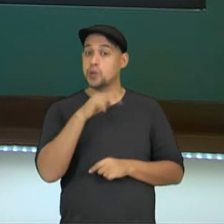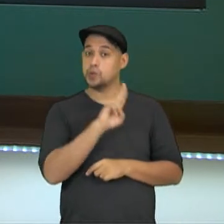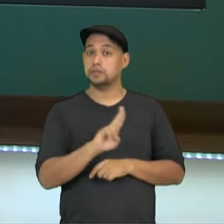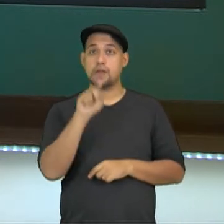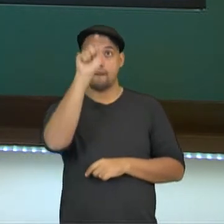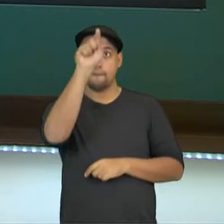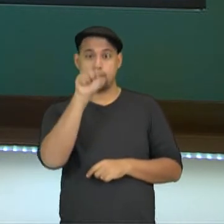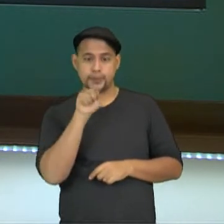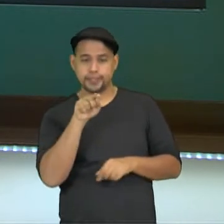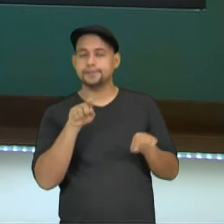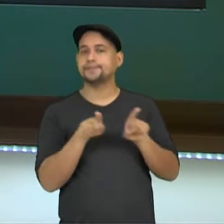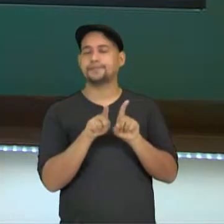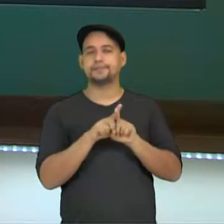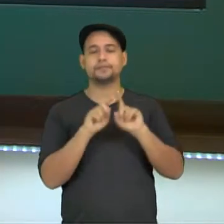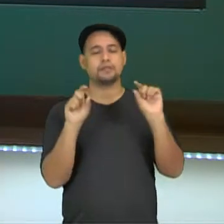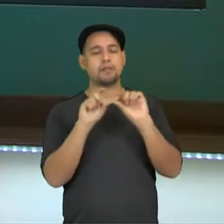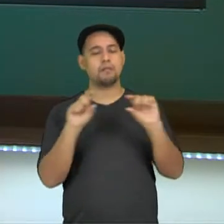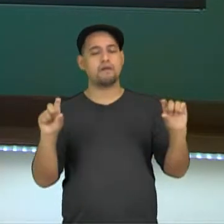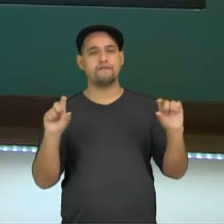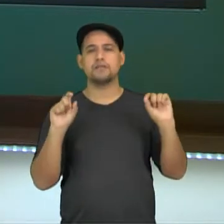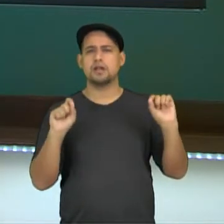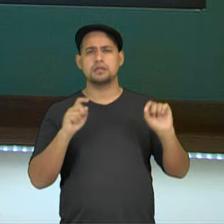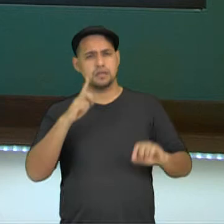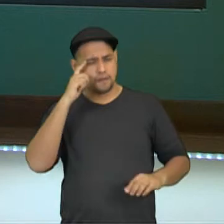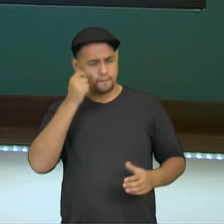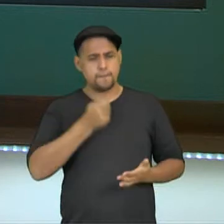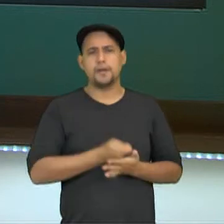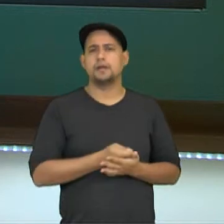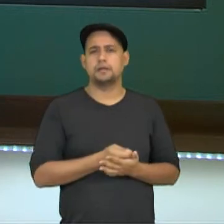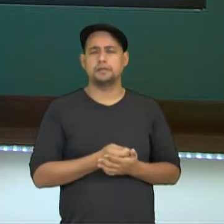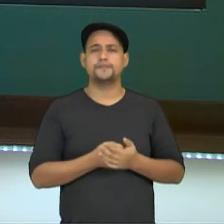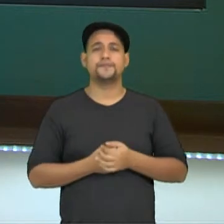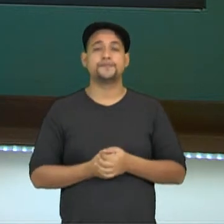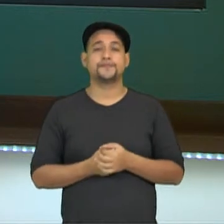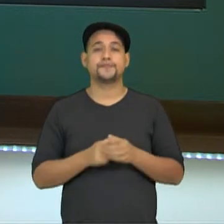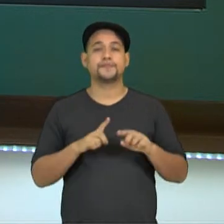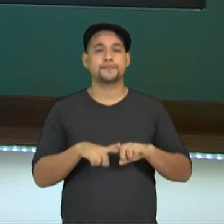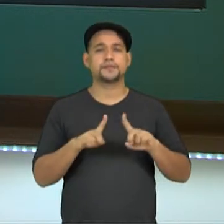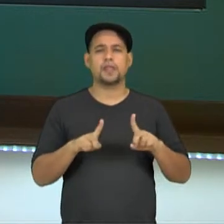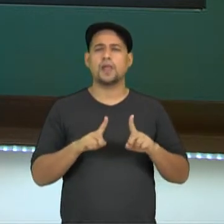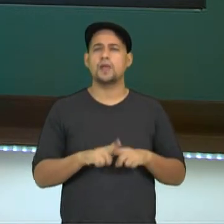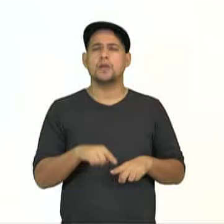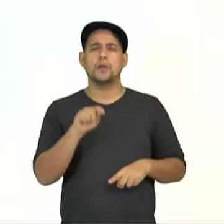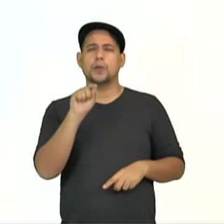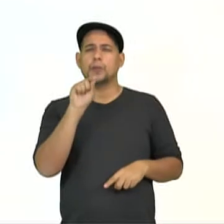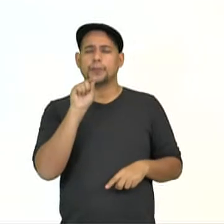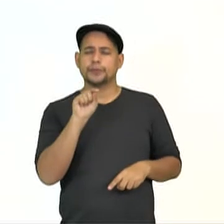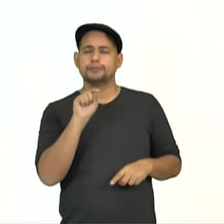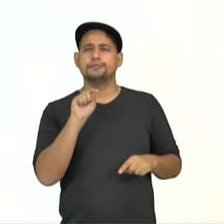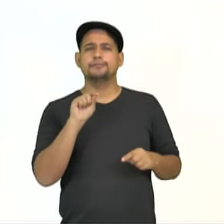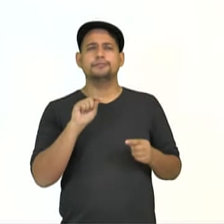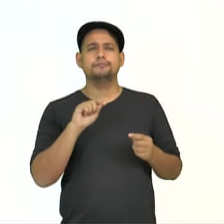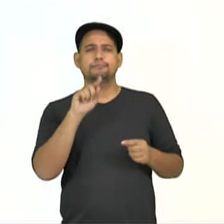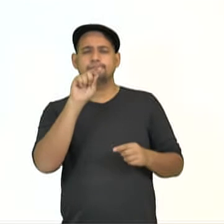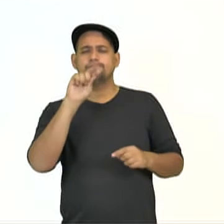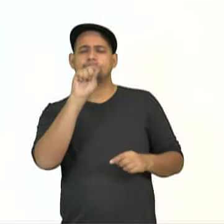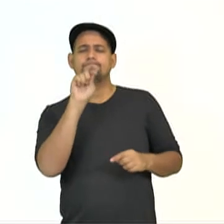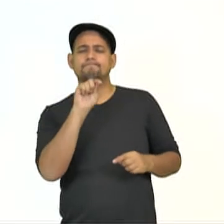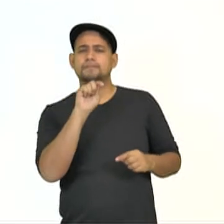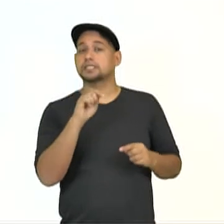ponto de exclamação numa frase imperativa. O ponto de interrogação é usado ao final de